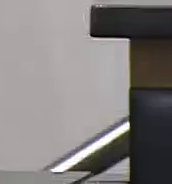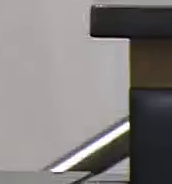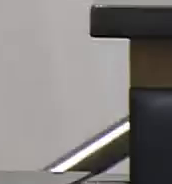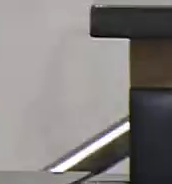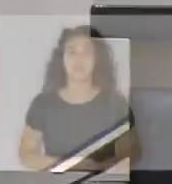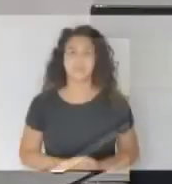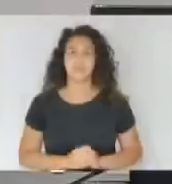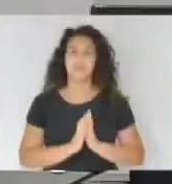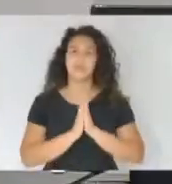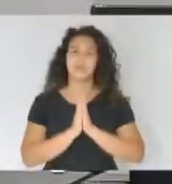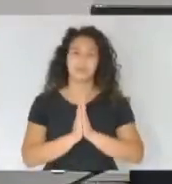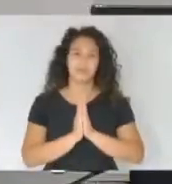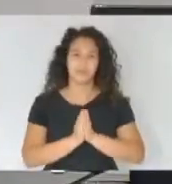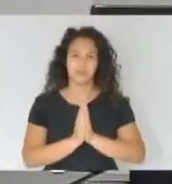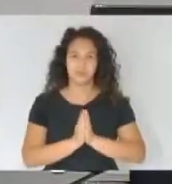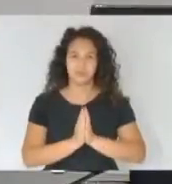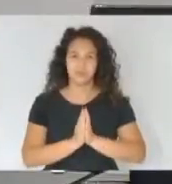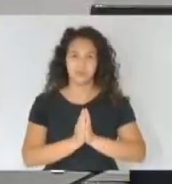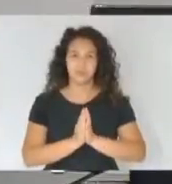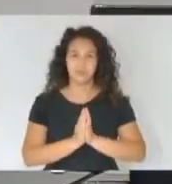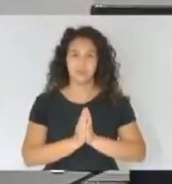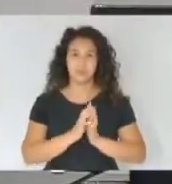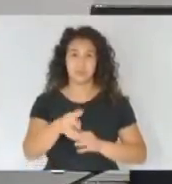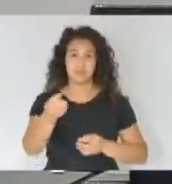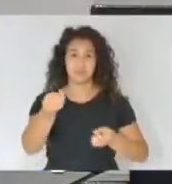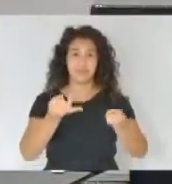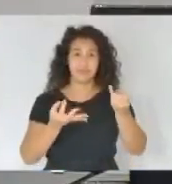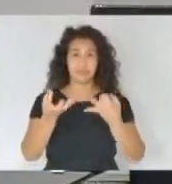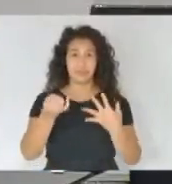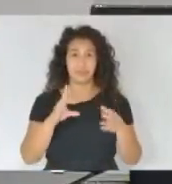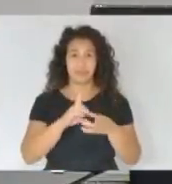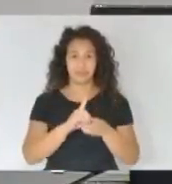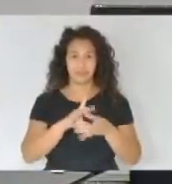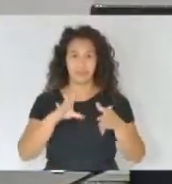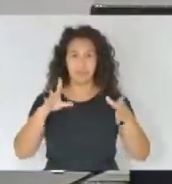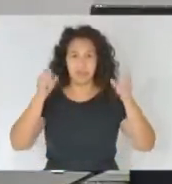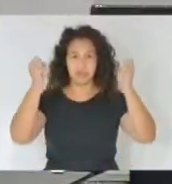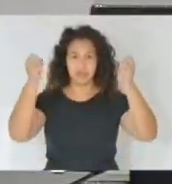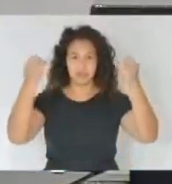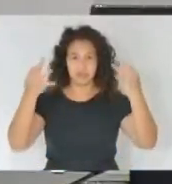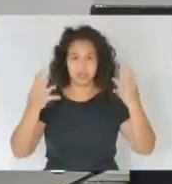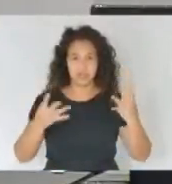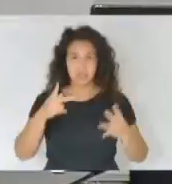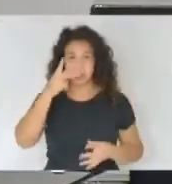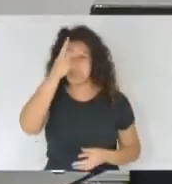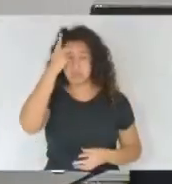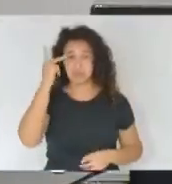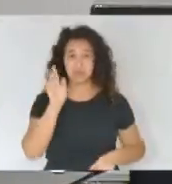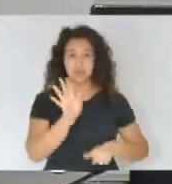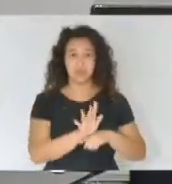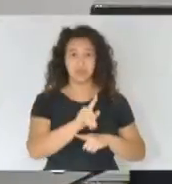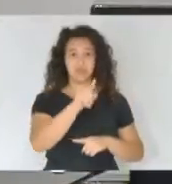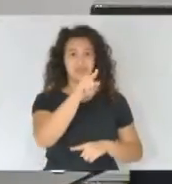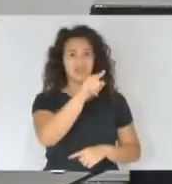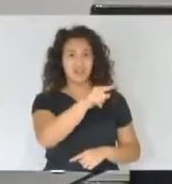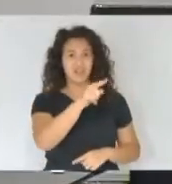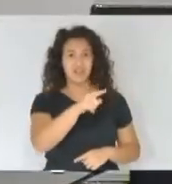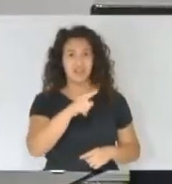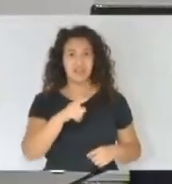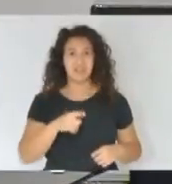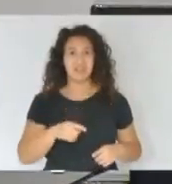Por favor, gente, não me venham falar de democracia. Pessoas que apoiam esse tipo de atitude nas